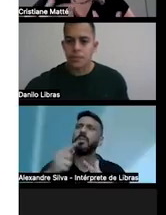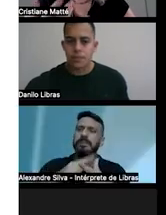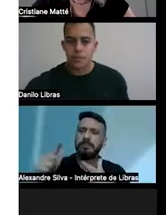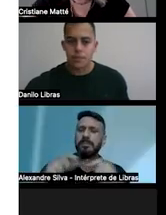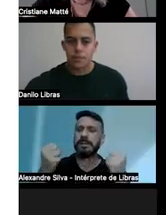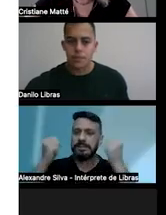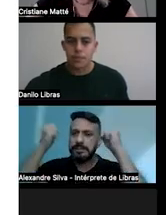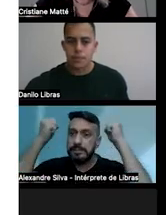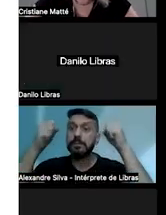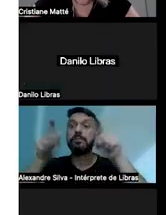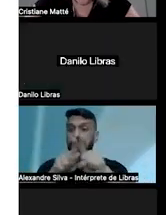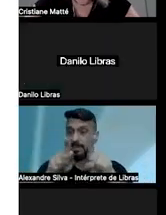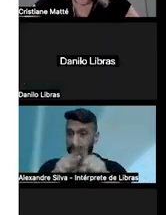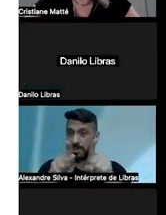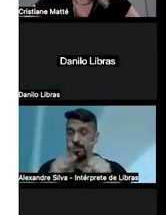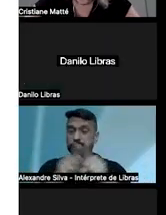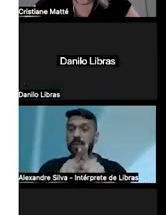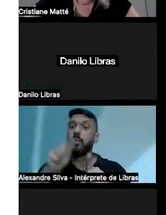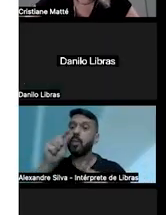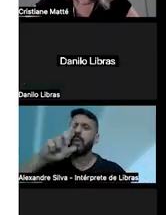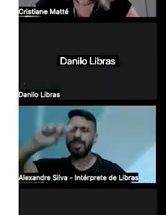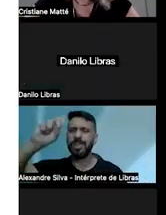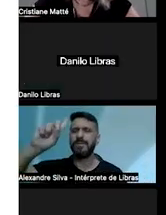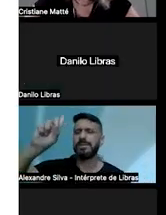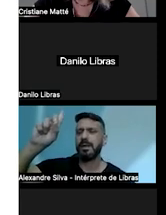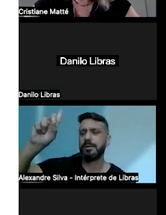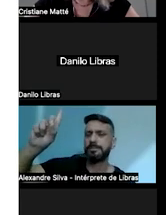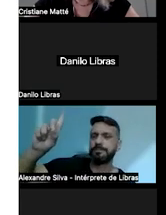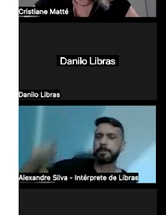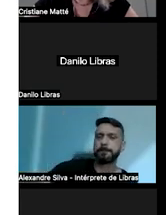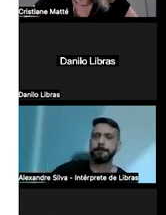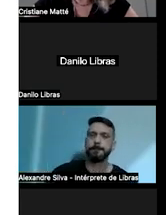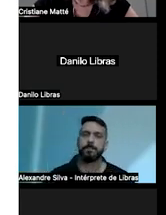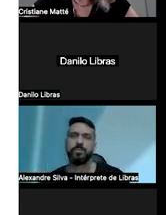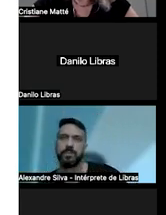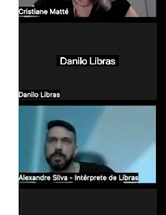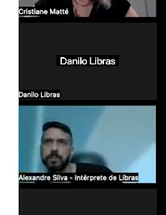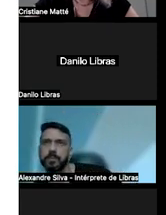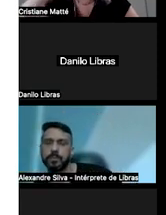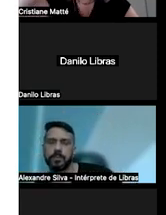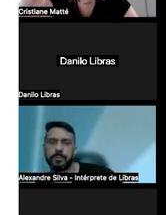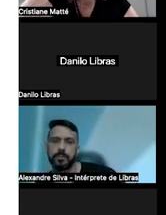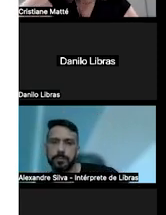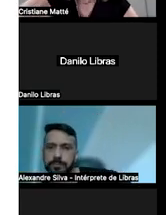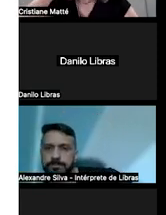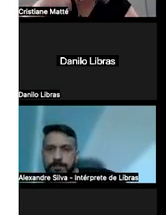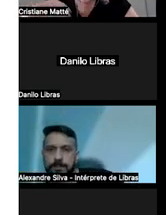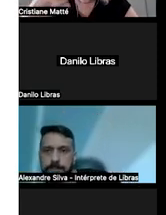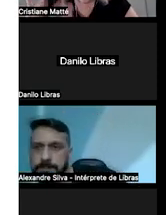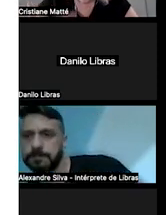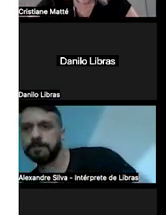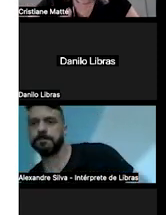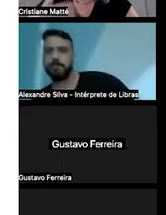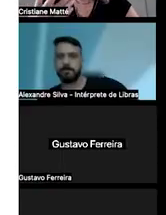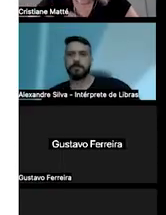E levou também a uma deficiência de aporte nutricional realmente para muitas mães, né? Além da questão de